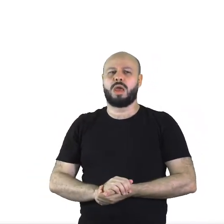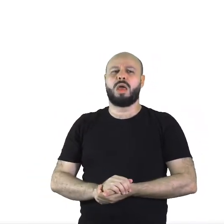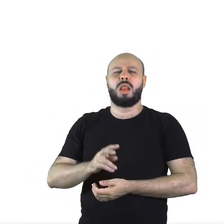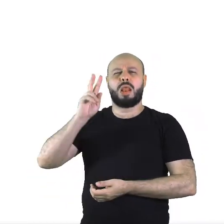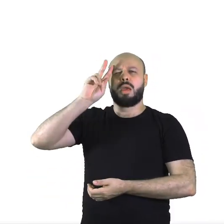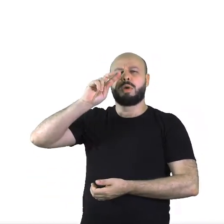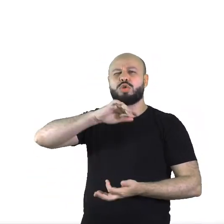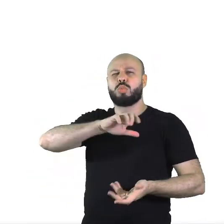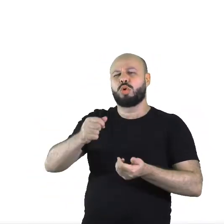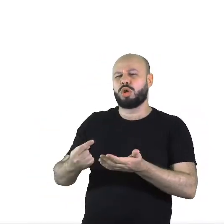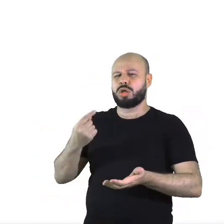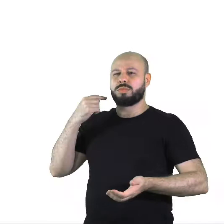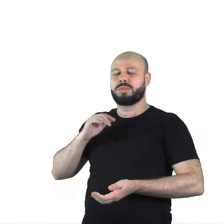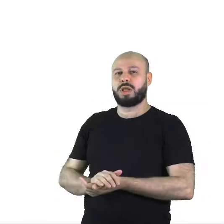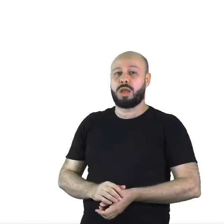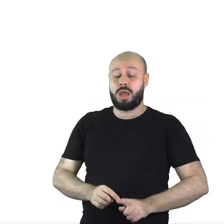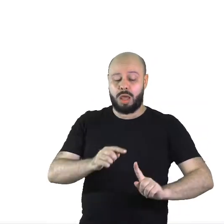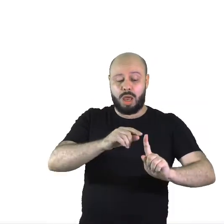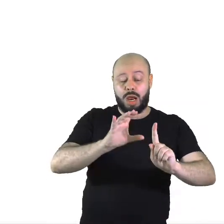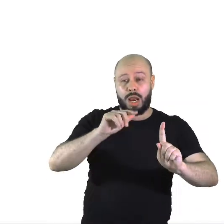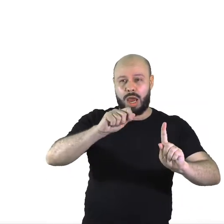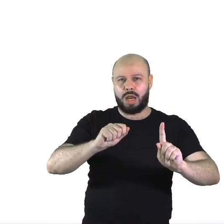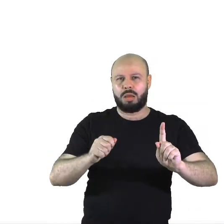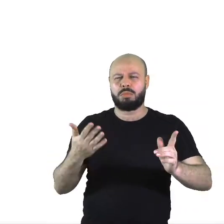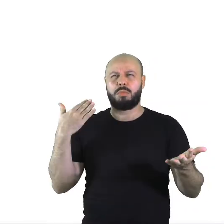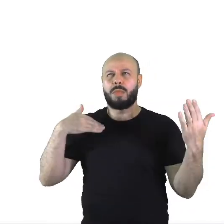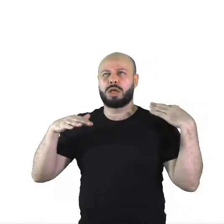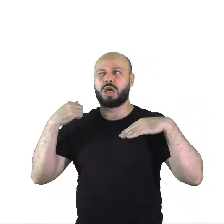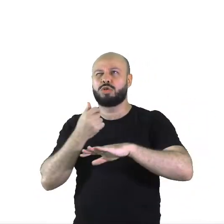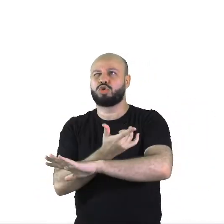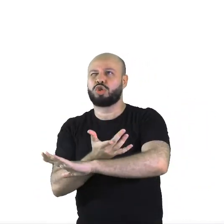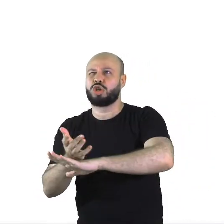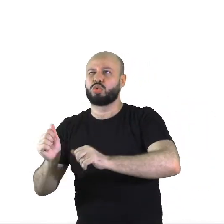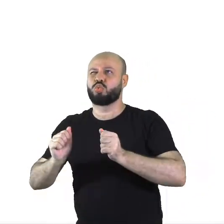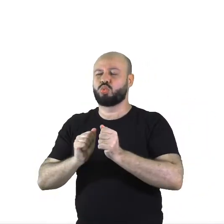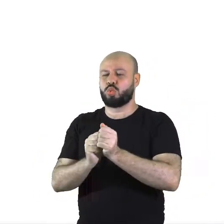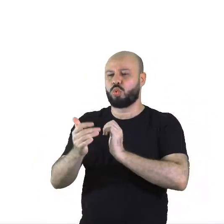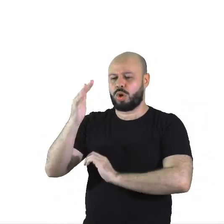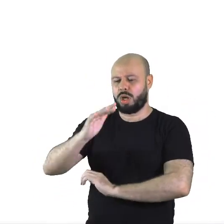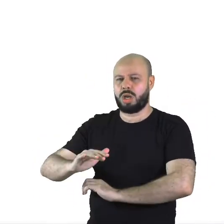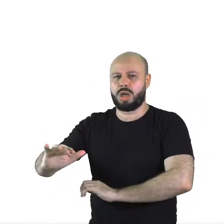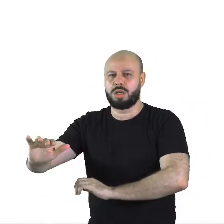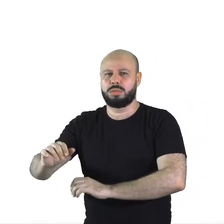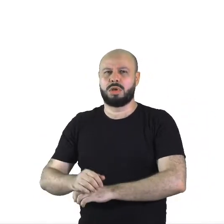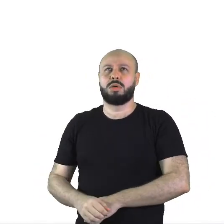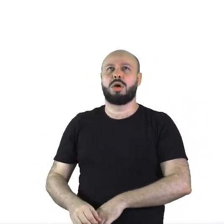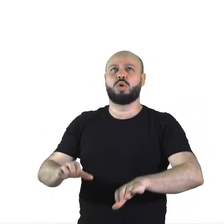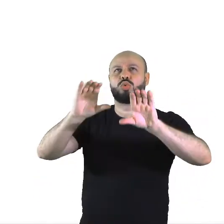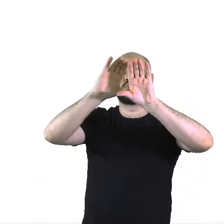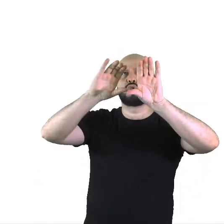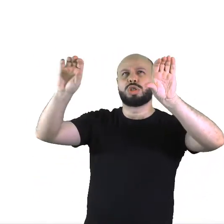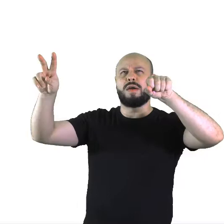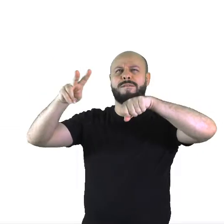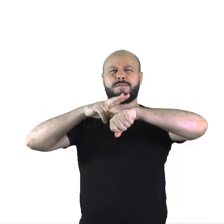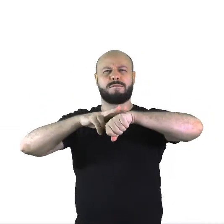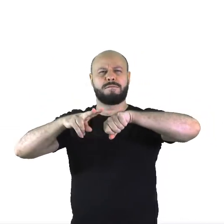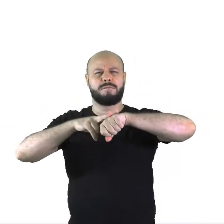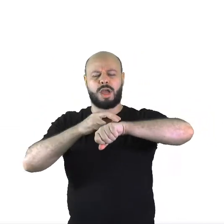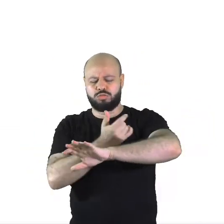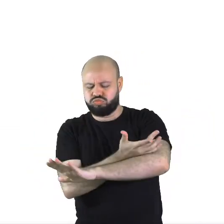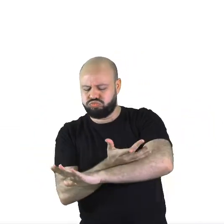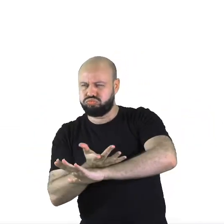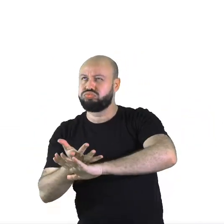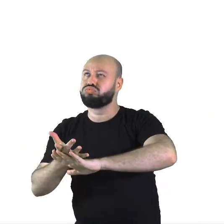ler? Clara passeava no jardim com as crianças. O céu era verde sobre o